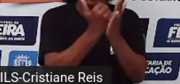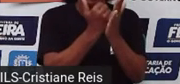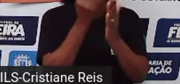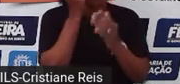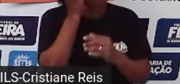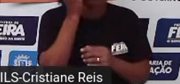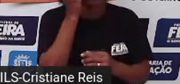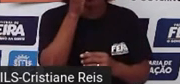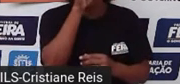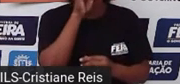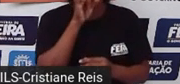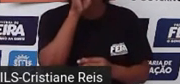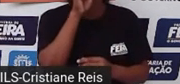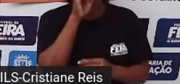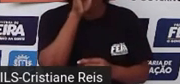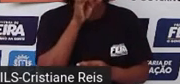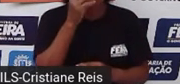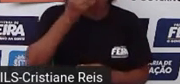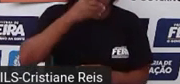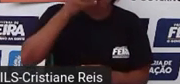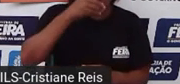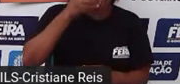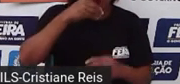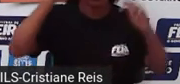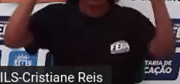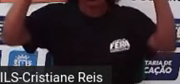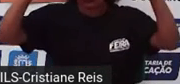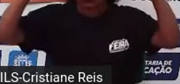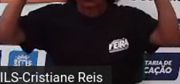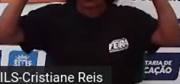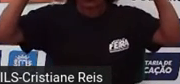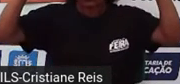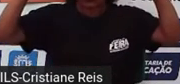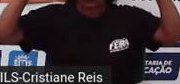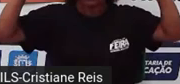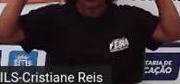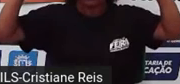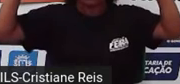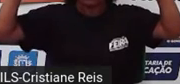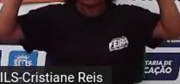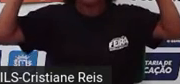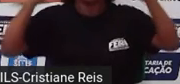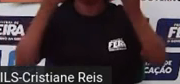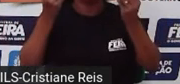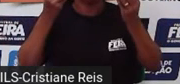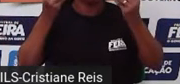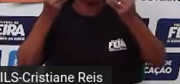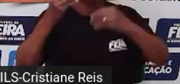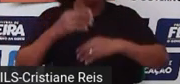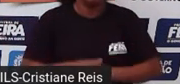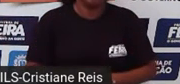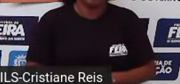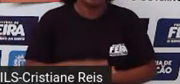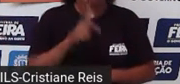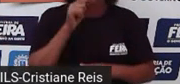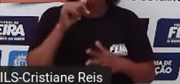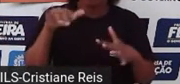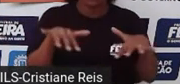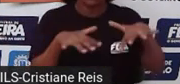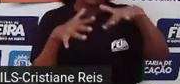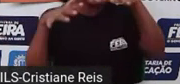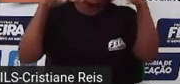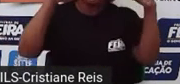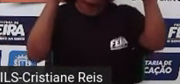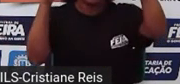regiões de chuvas abundantes dia que eu tô dizendo que é muita muita muita chuva mesmo gente ao ponto de alargar quem